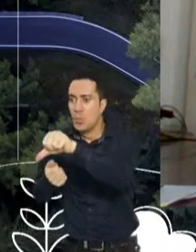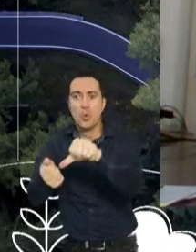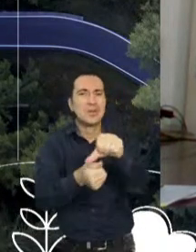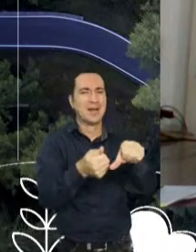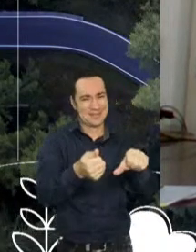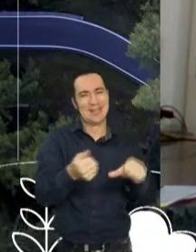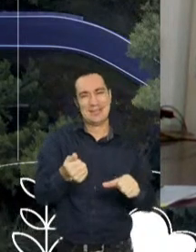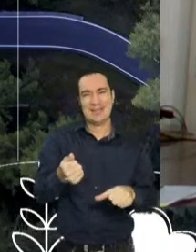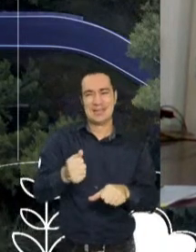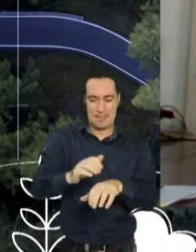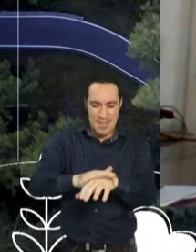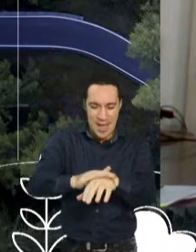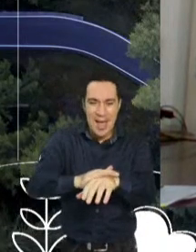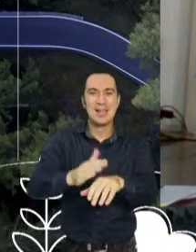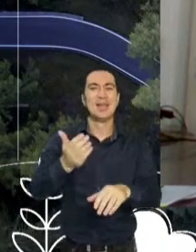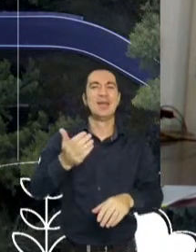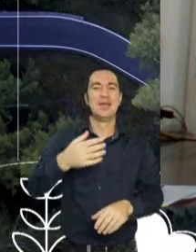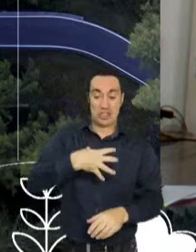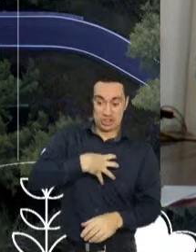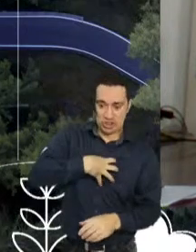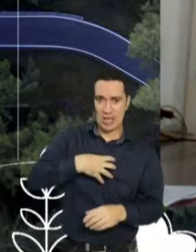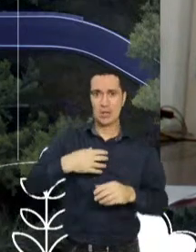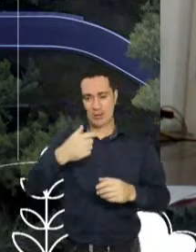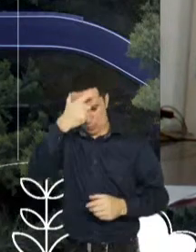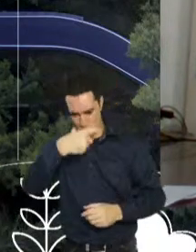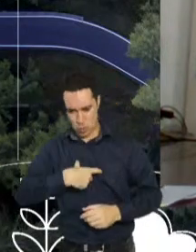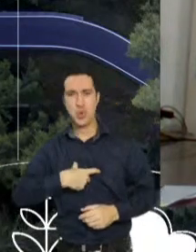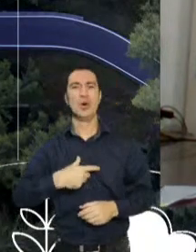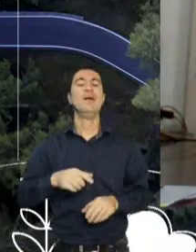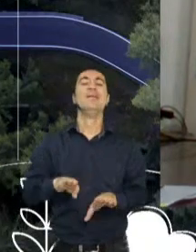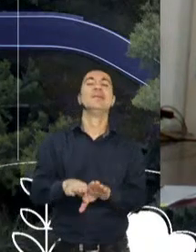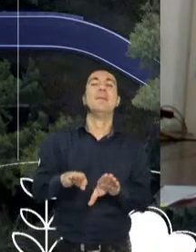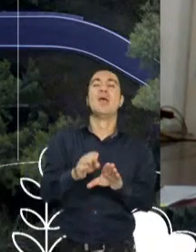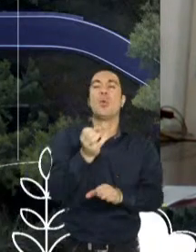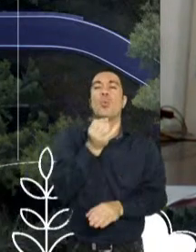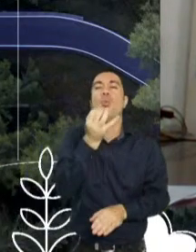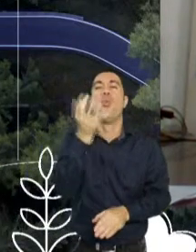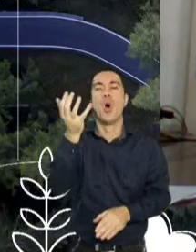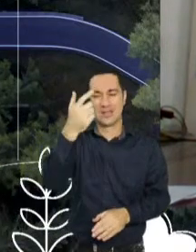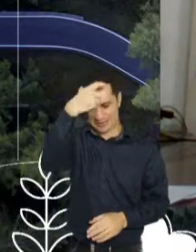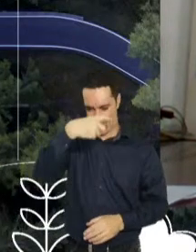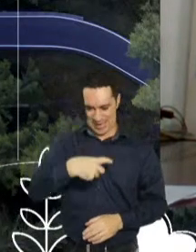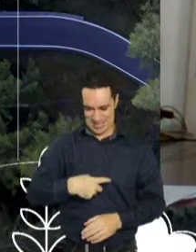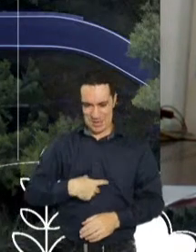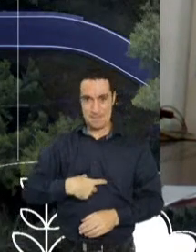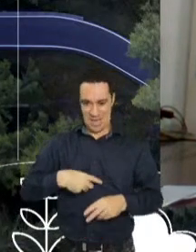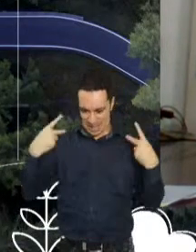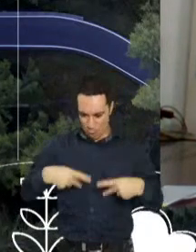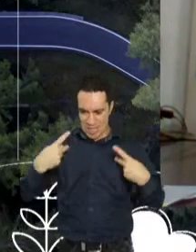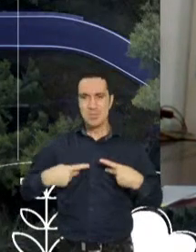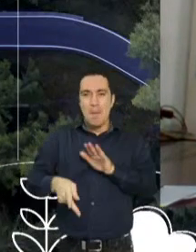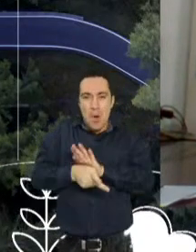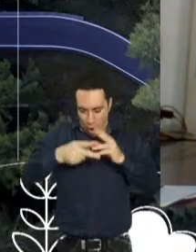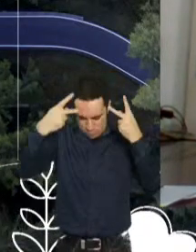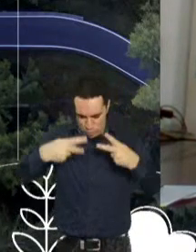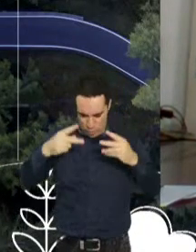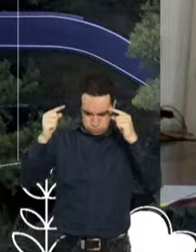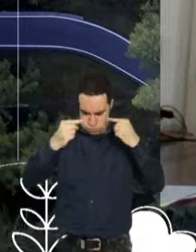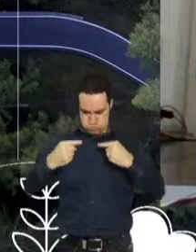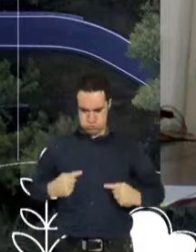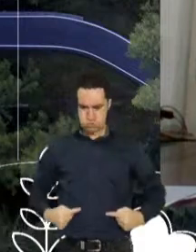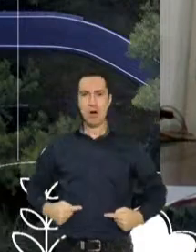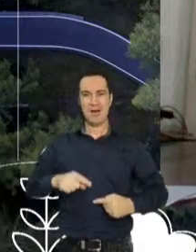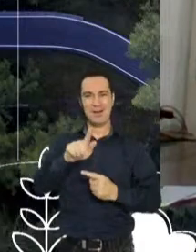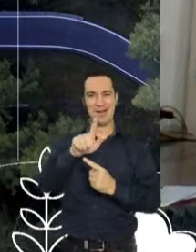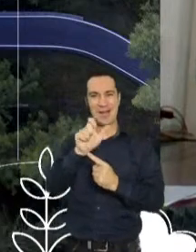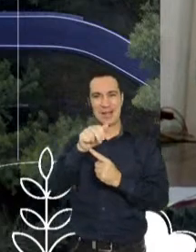da cor da pele, do tipo de termorreceptor, da quantidade do nosso metabolismo, a distribuição das glândulas